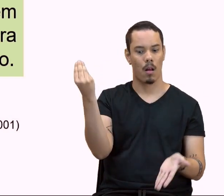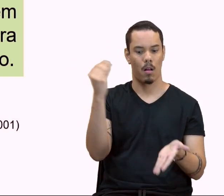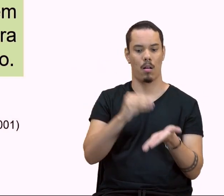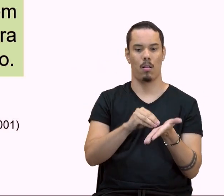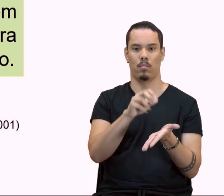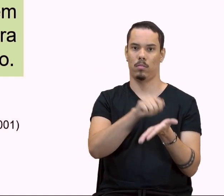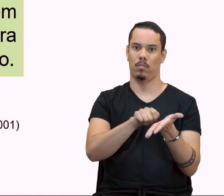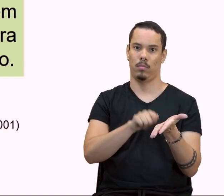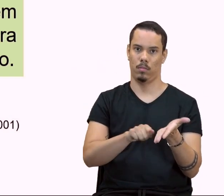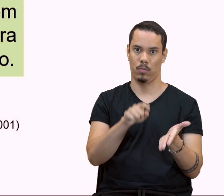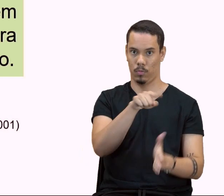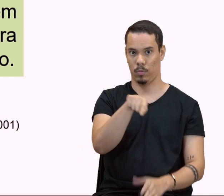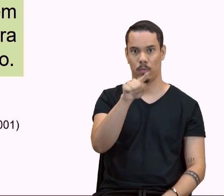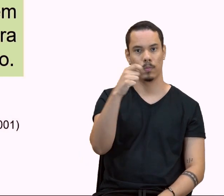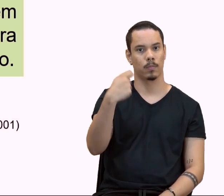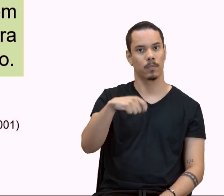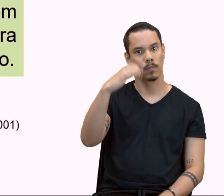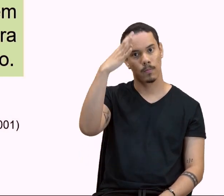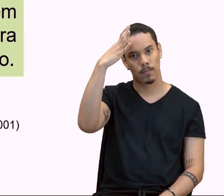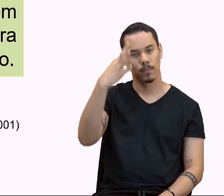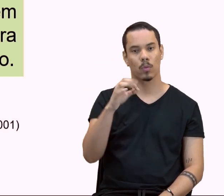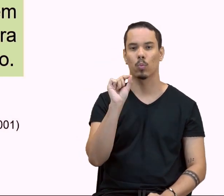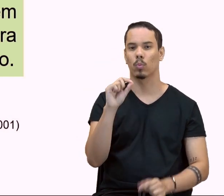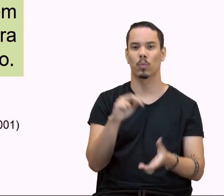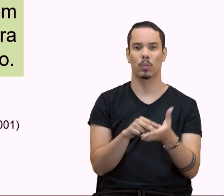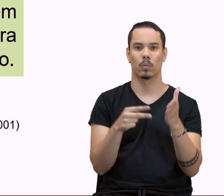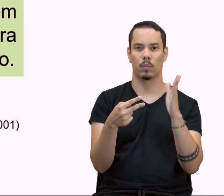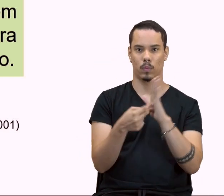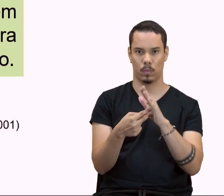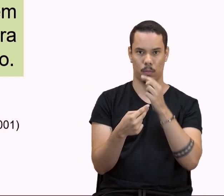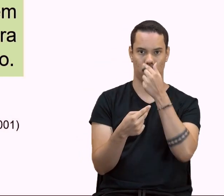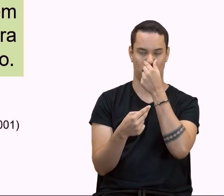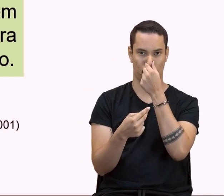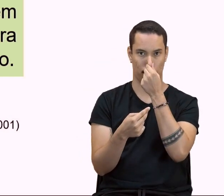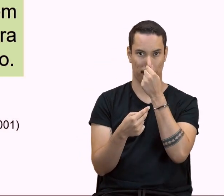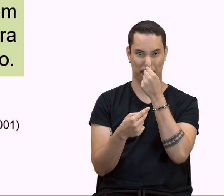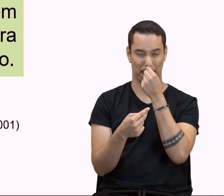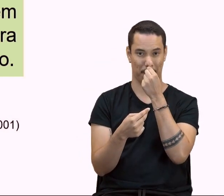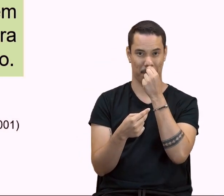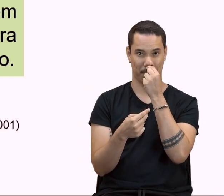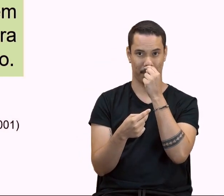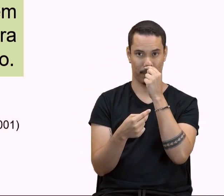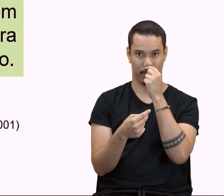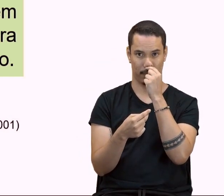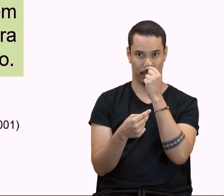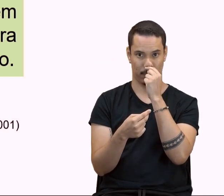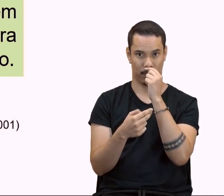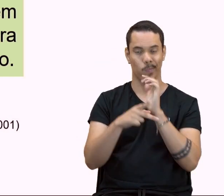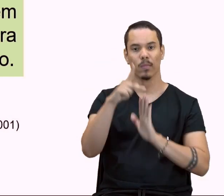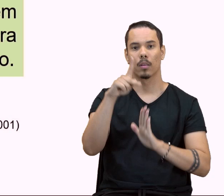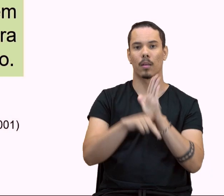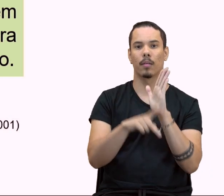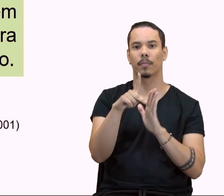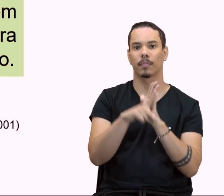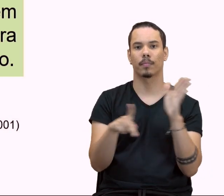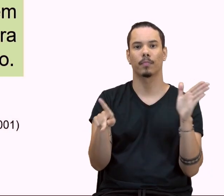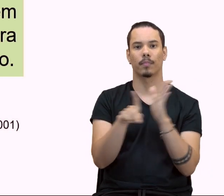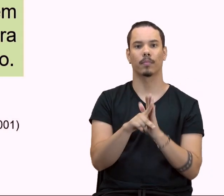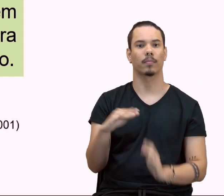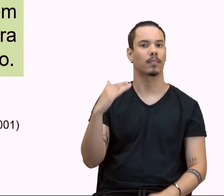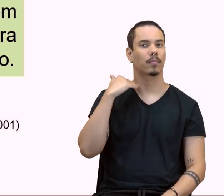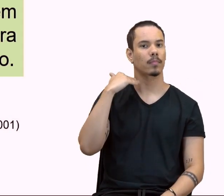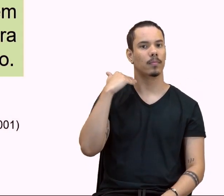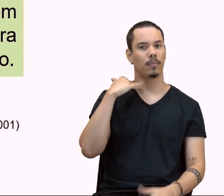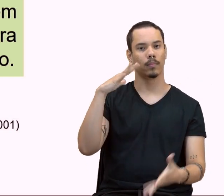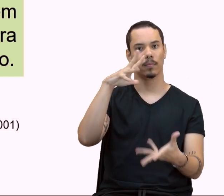o Polo Noroeste, o que ele foi. O que ele foi? Ele foi um projeto financiado pelo Banco Mundial,